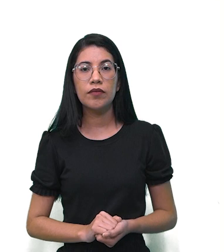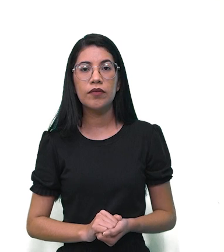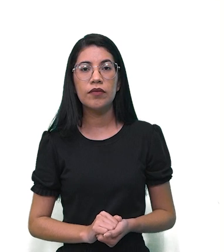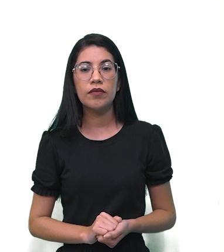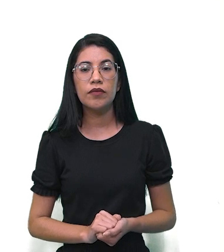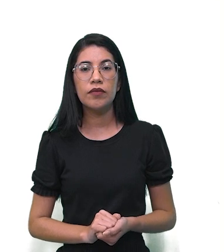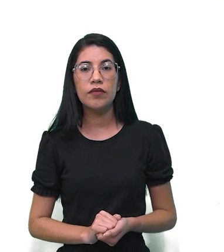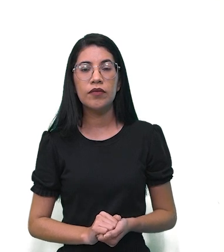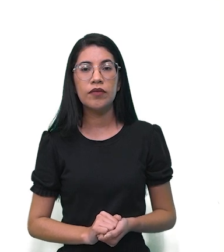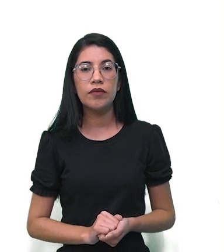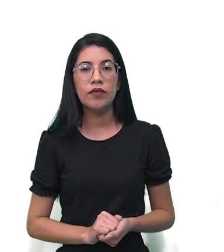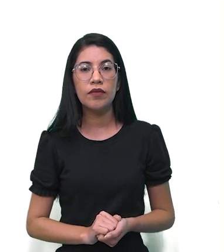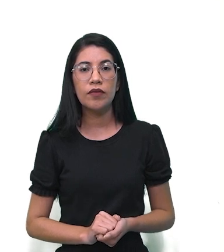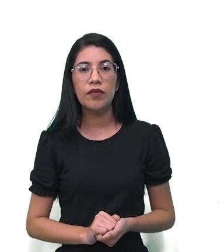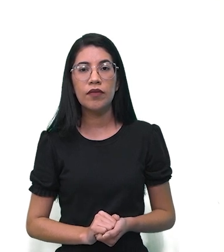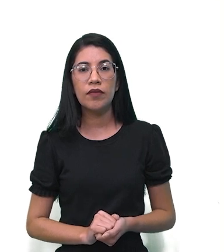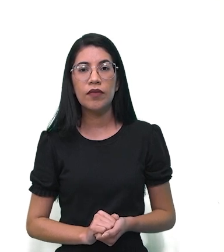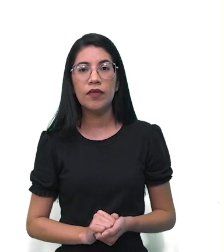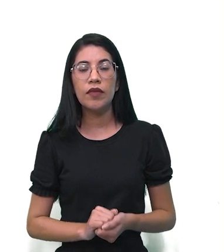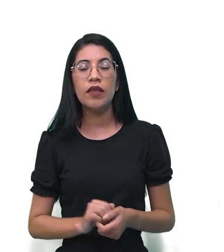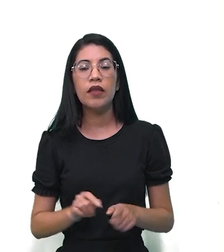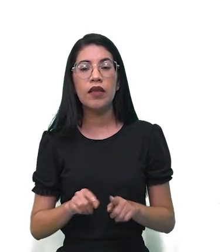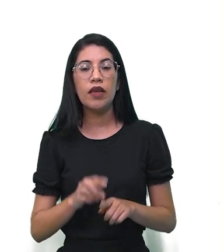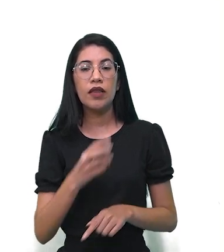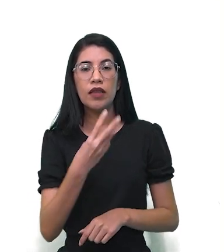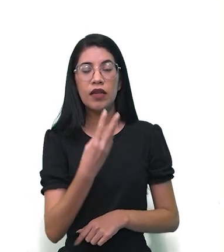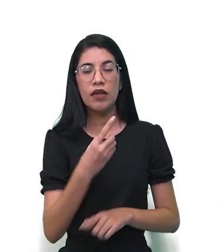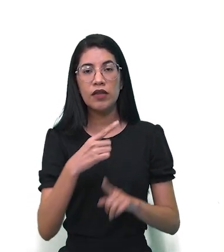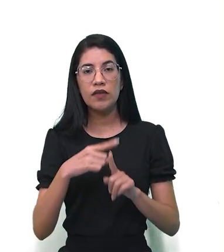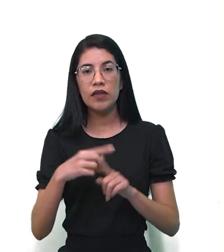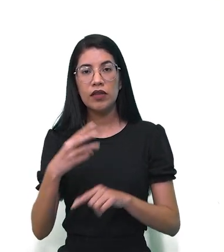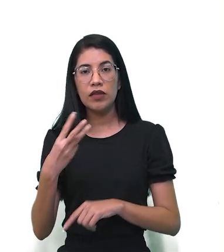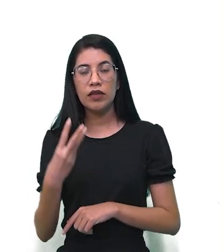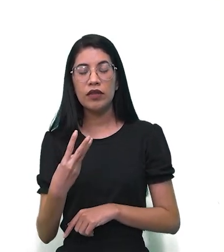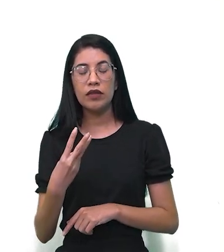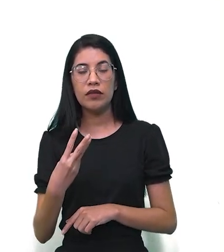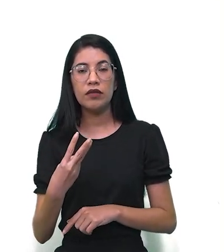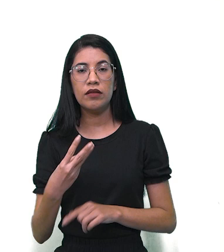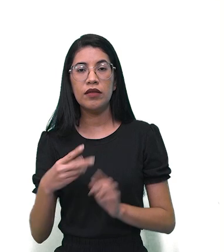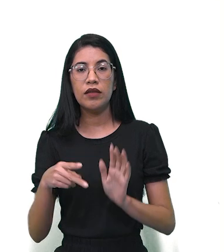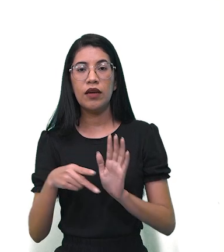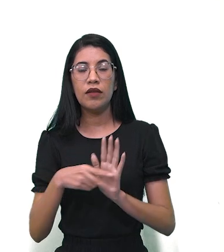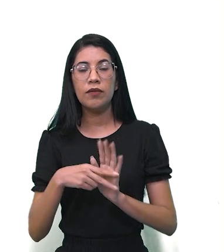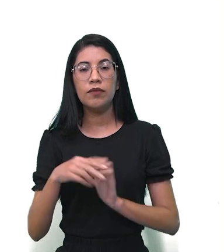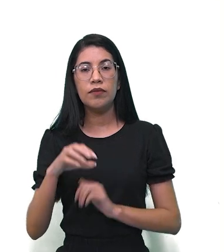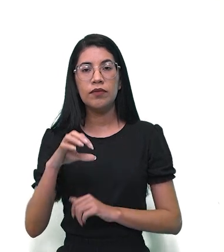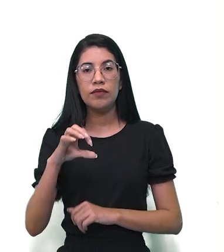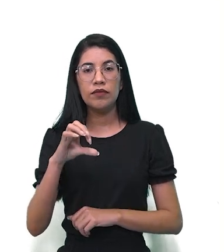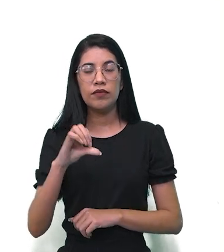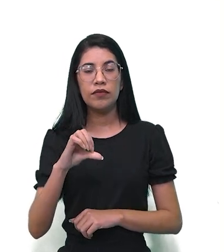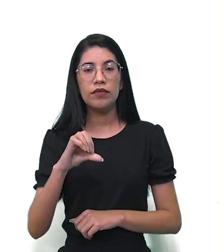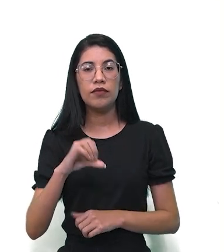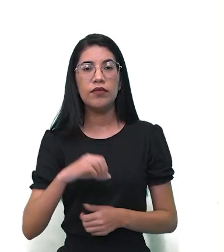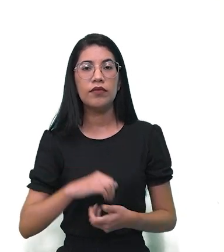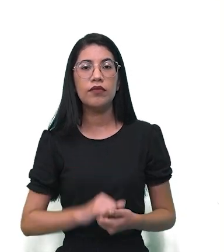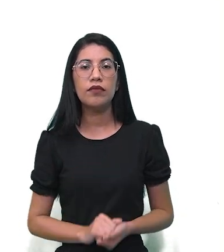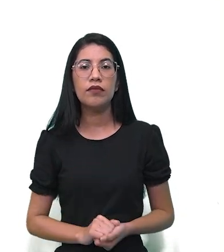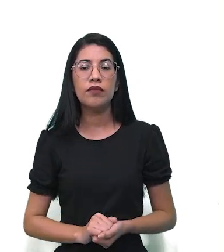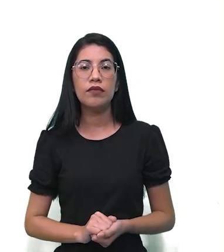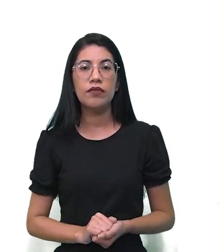E depois eu vou multiplicar esse mesmo 3 com o outro 3 ali. Então, 3 vezes 3,